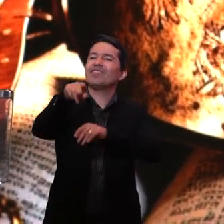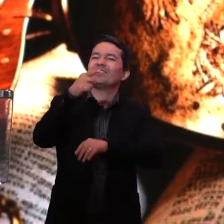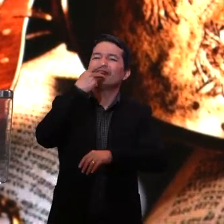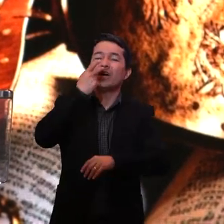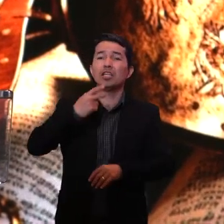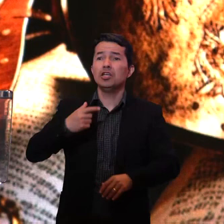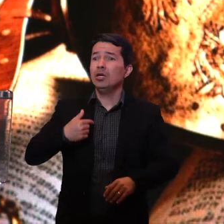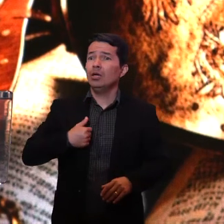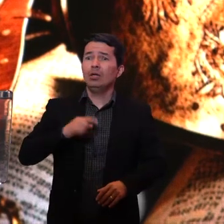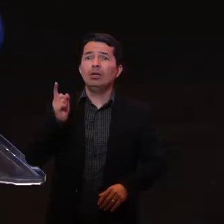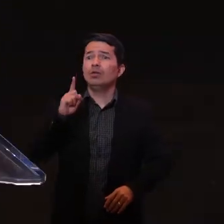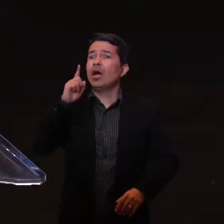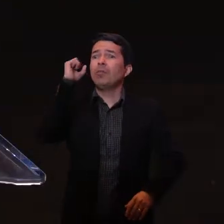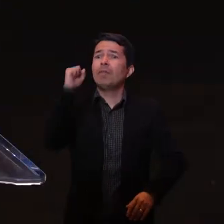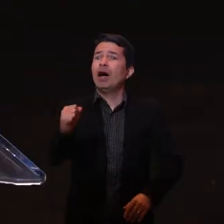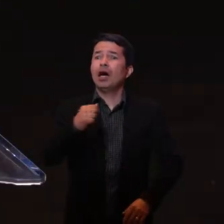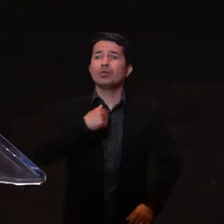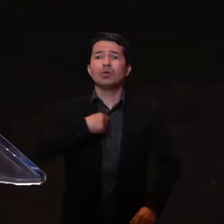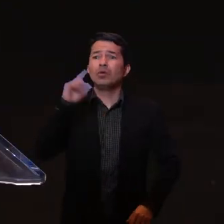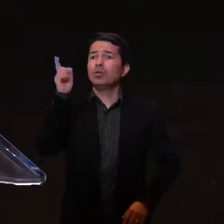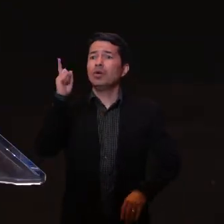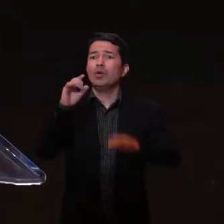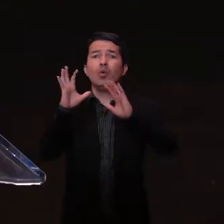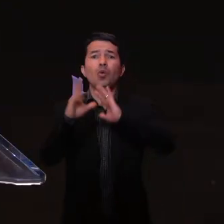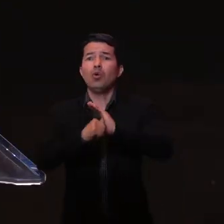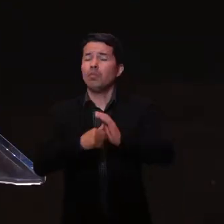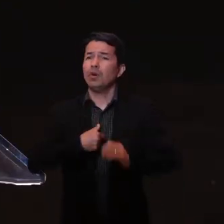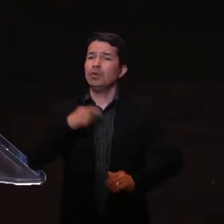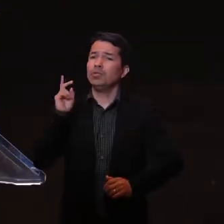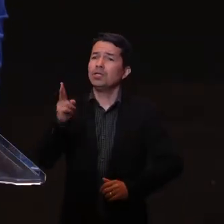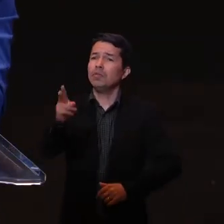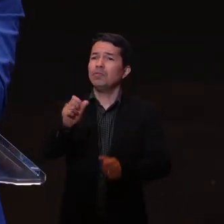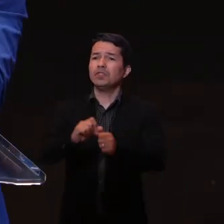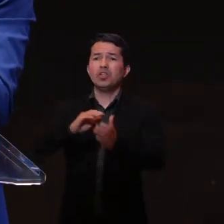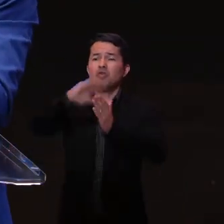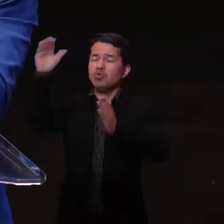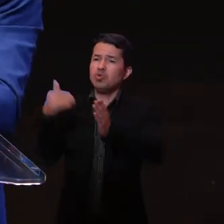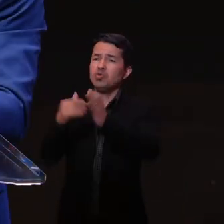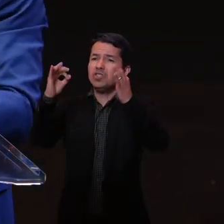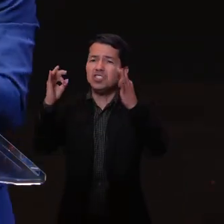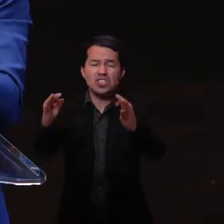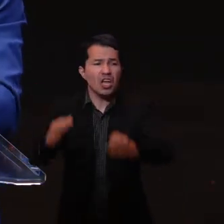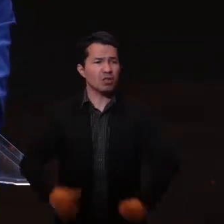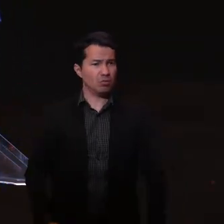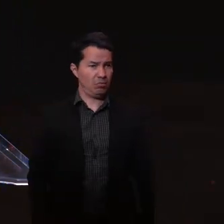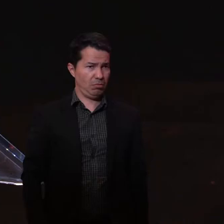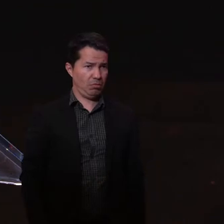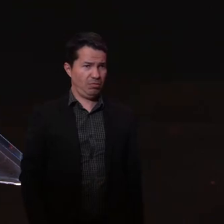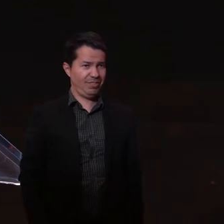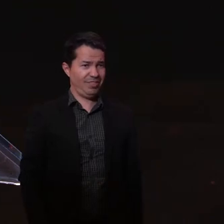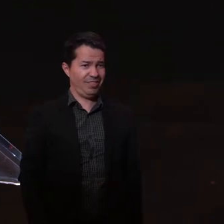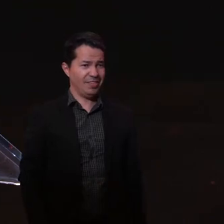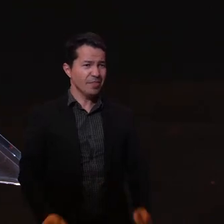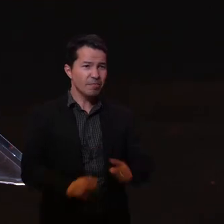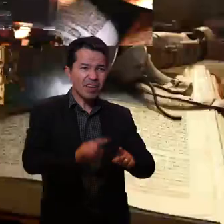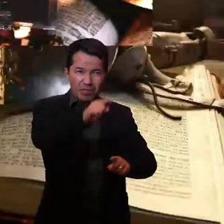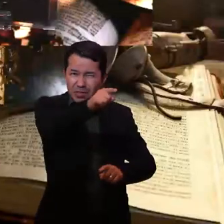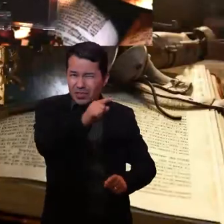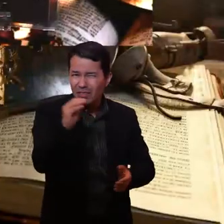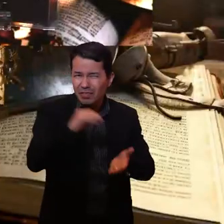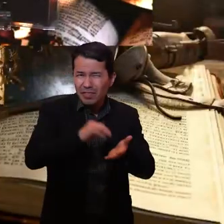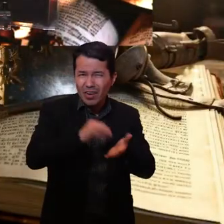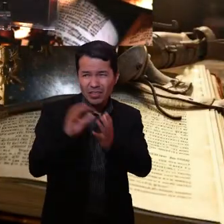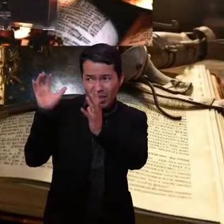a salvação não vem com o capacete das obras. A Bíblia vai dizer que ela é um presente de Deus, Romanos 6:23, porque o salário